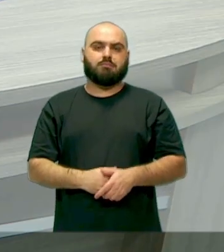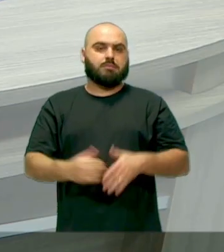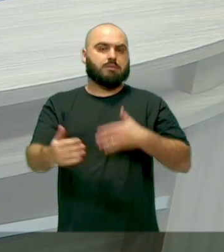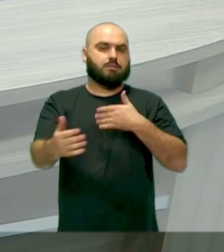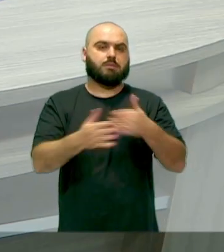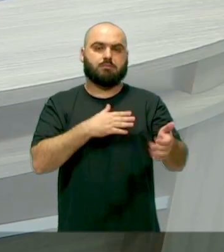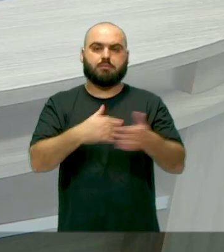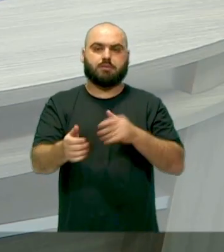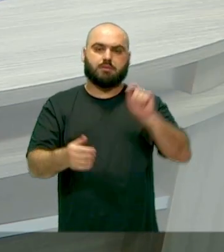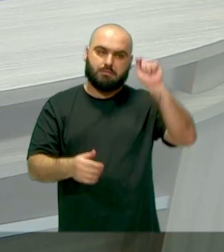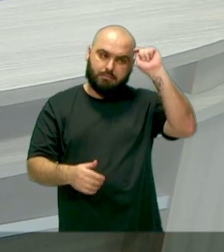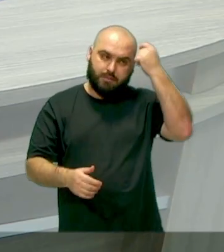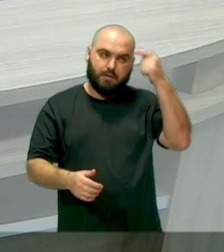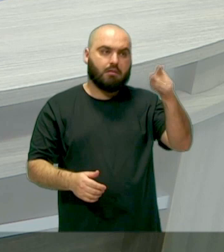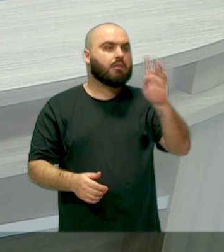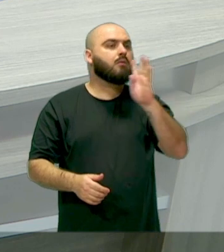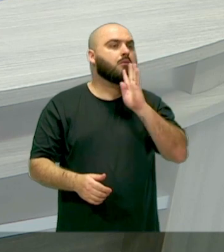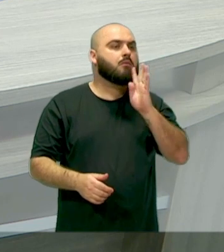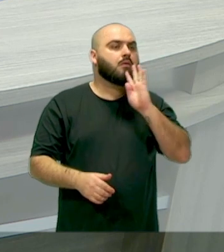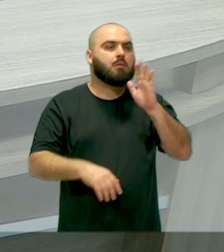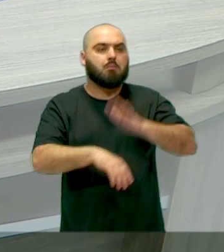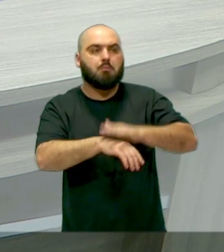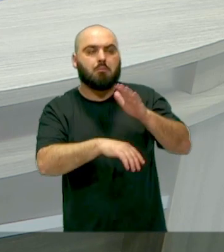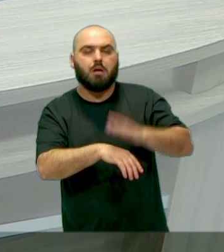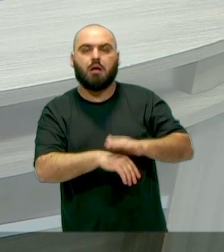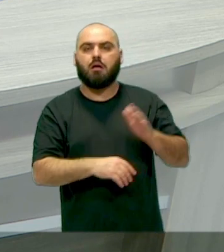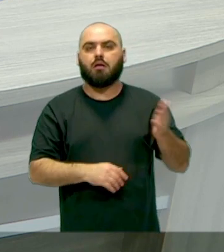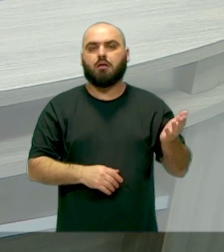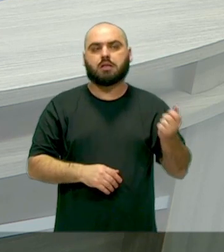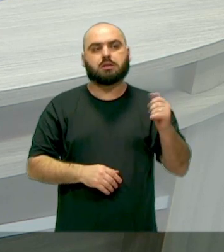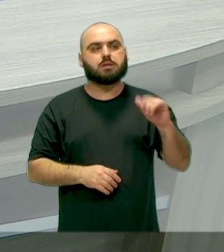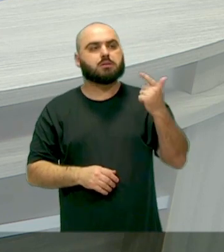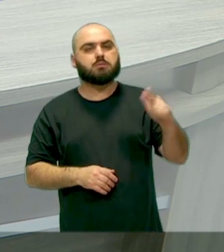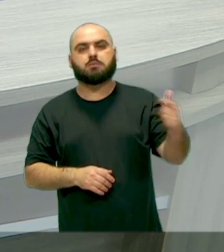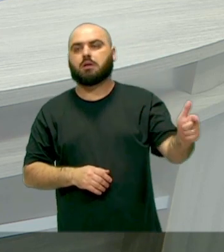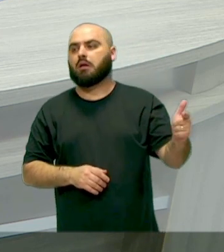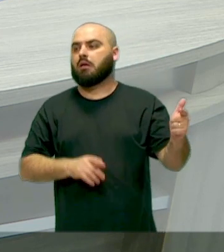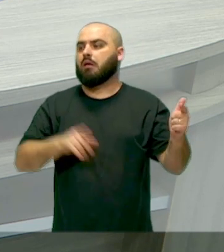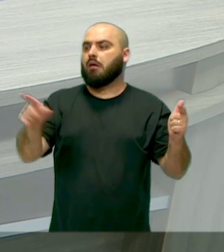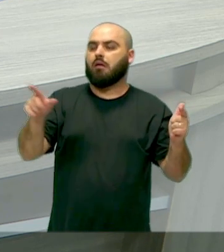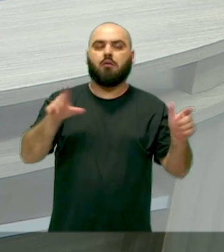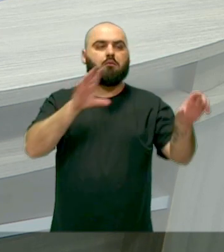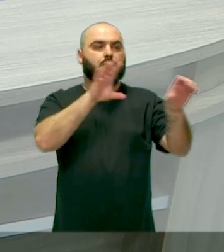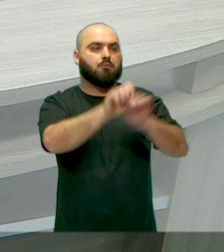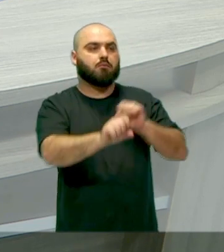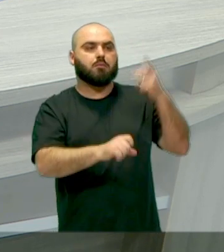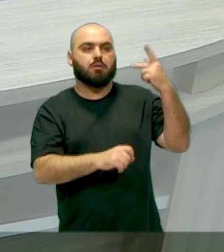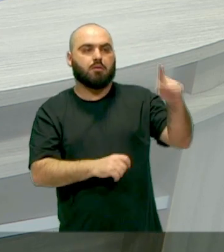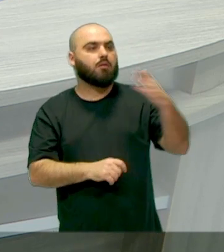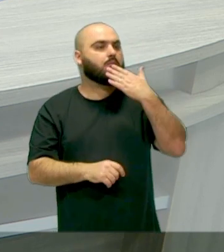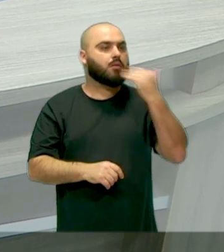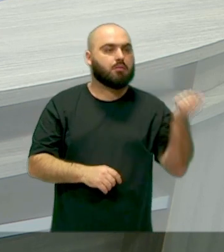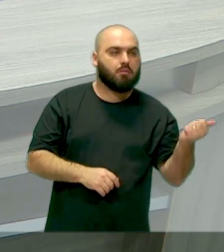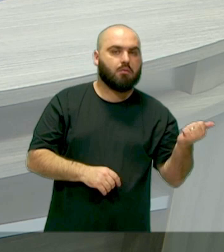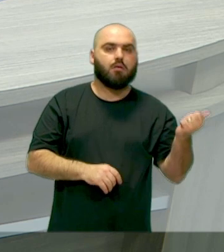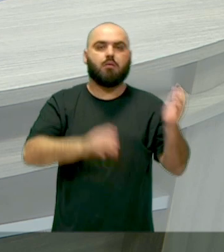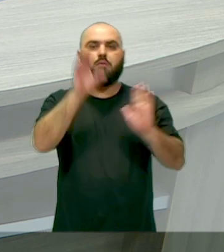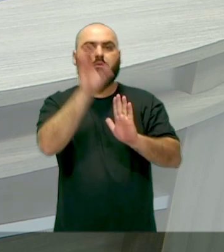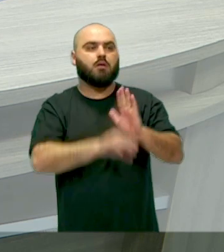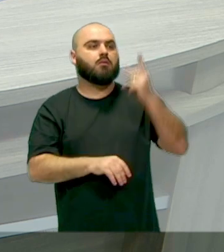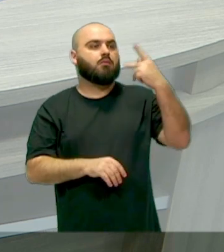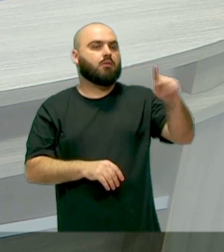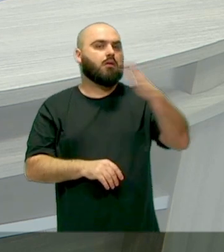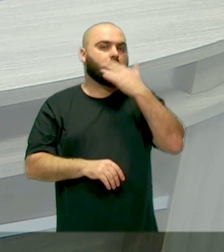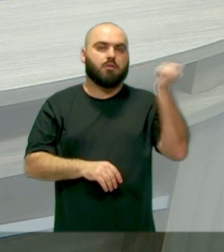Independente se a preta tem mais conhecimento, se não tem, se a formação dela é melhor, se o currículo